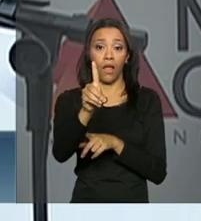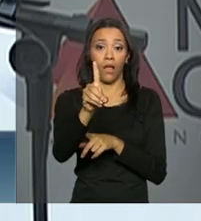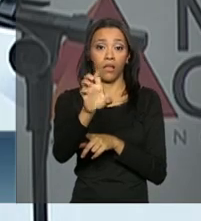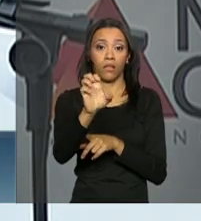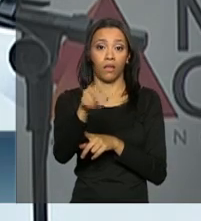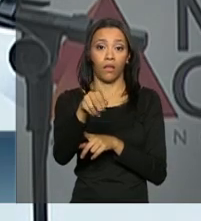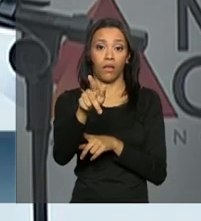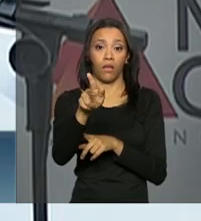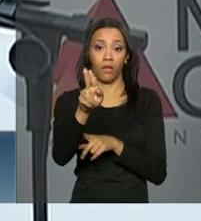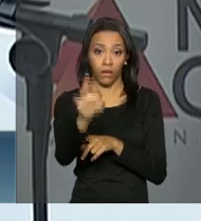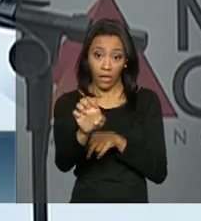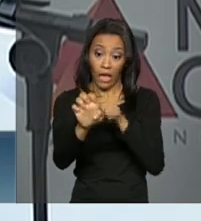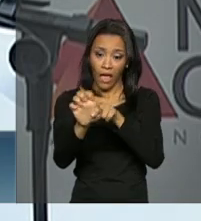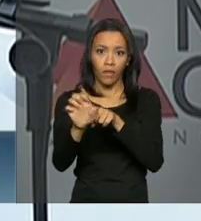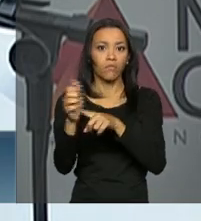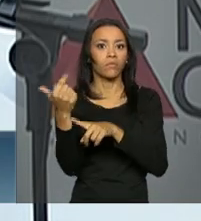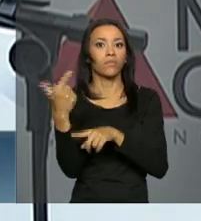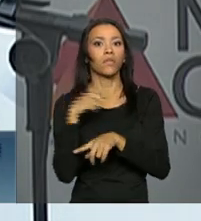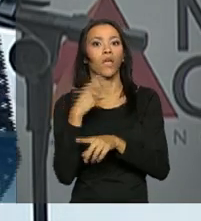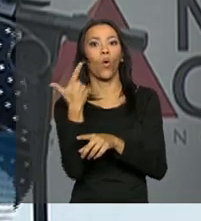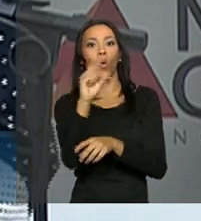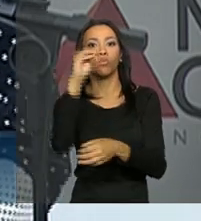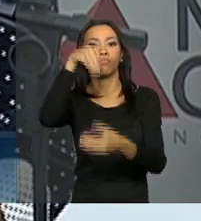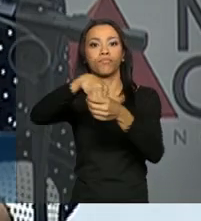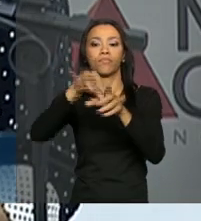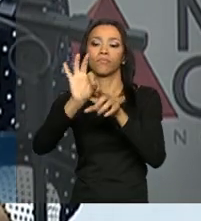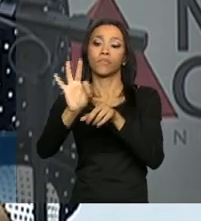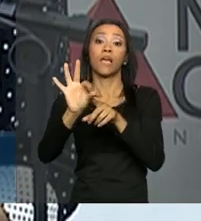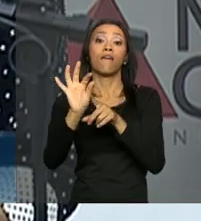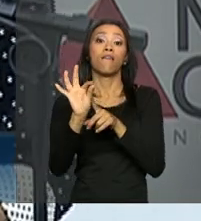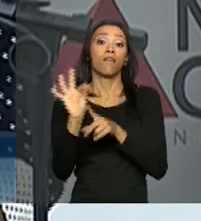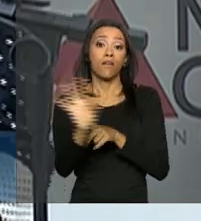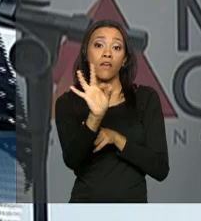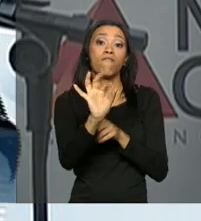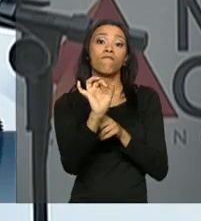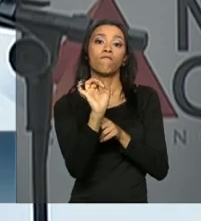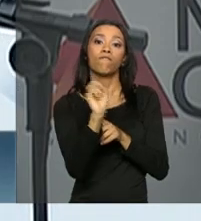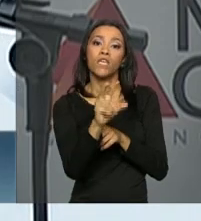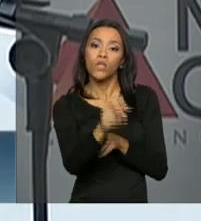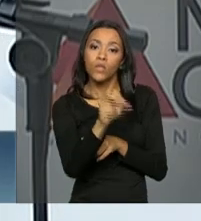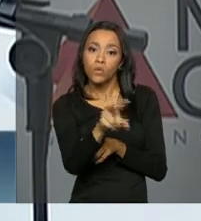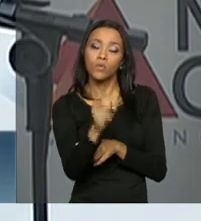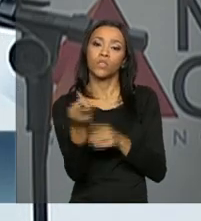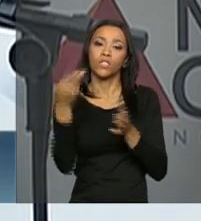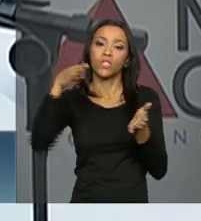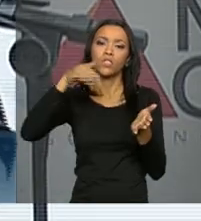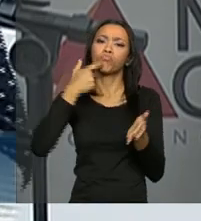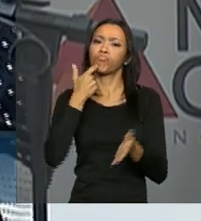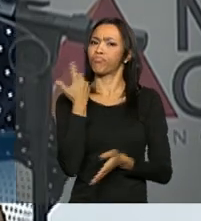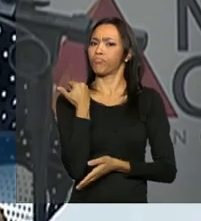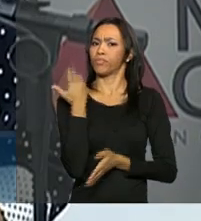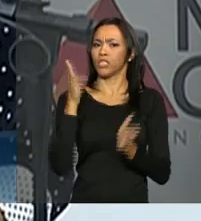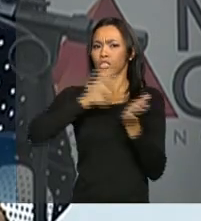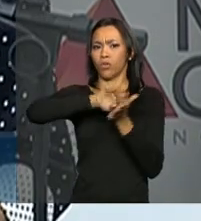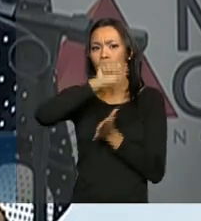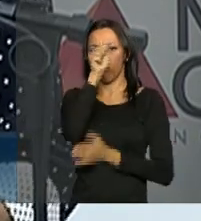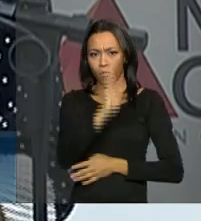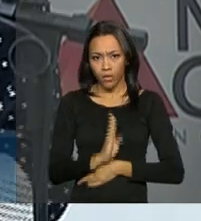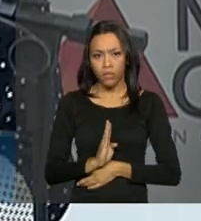transmite um outro vírus, um vírus que chegou recentemente ao Brasil. As